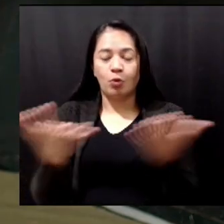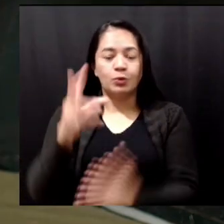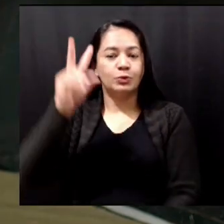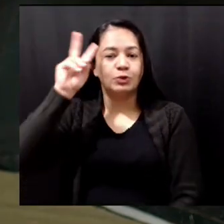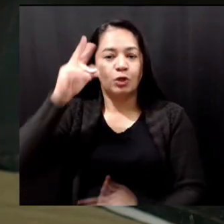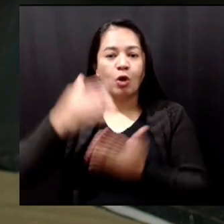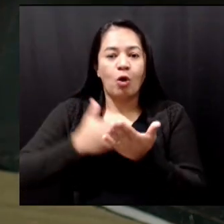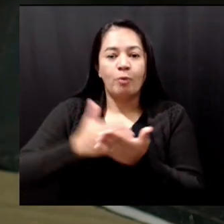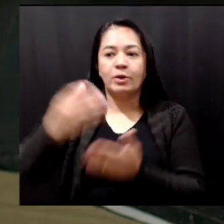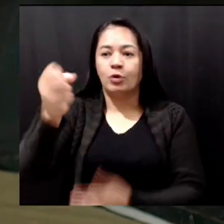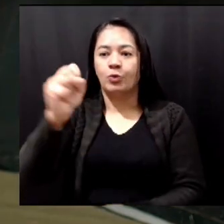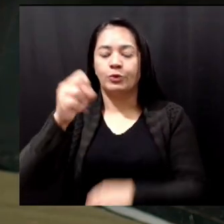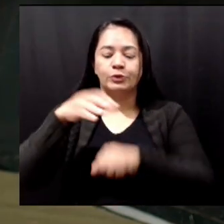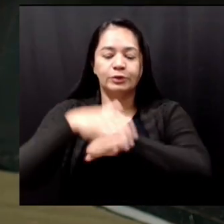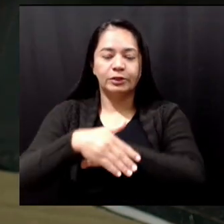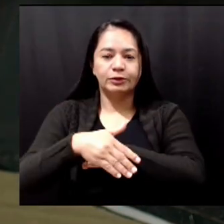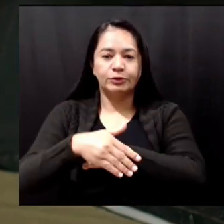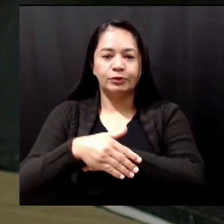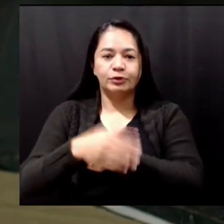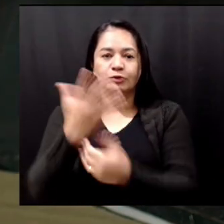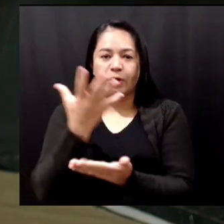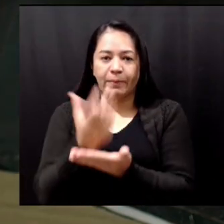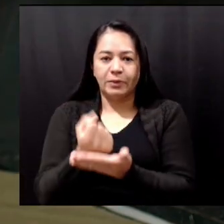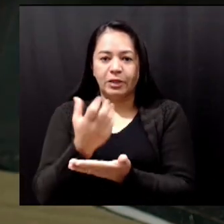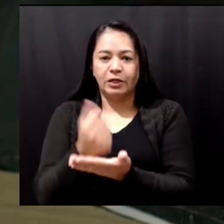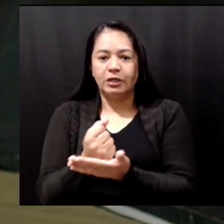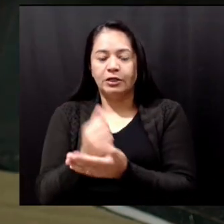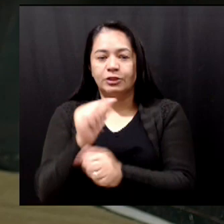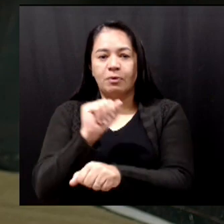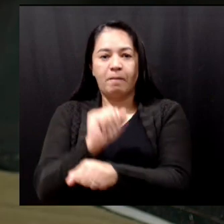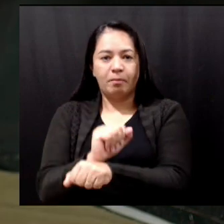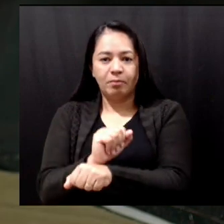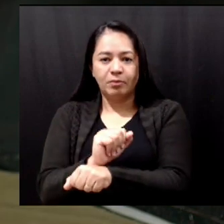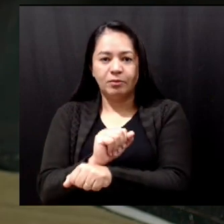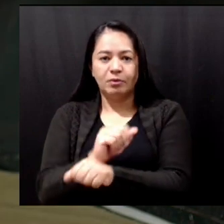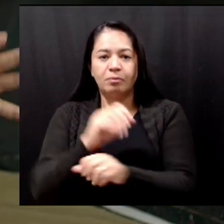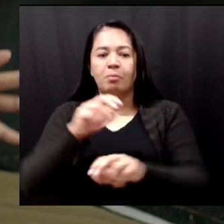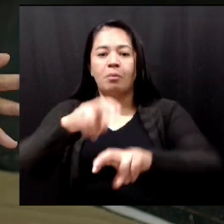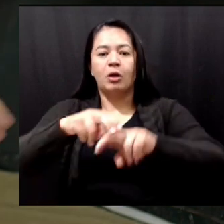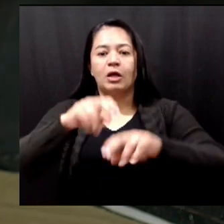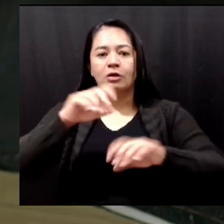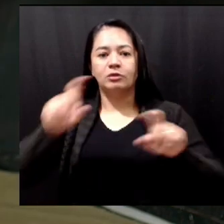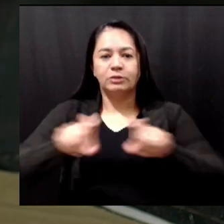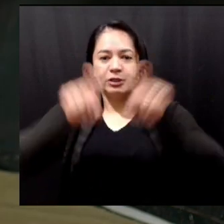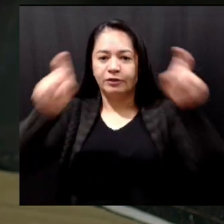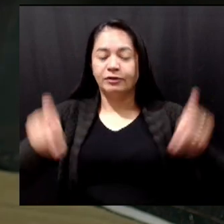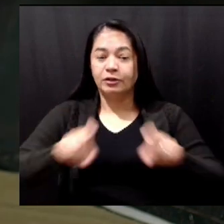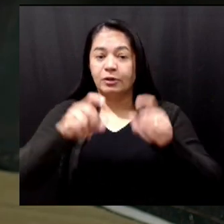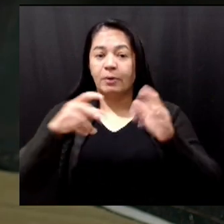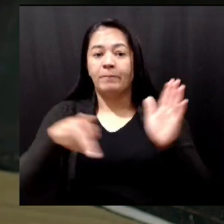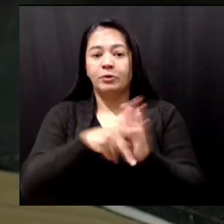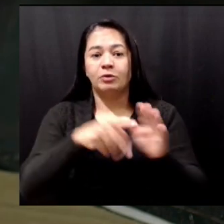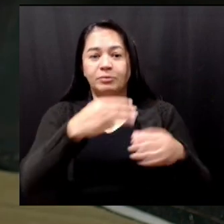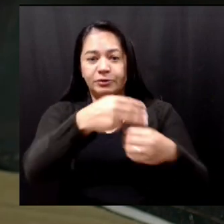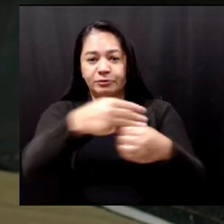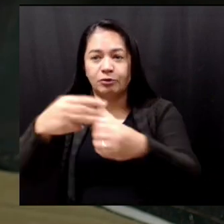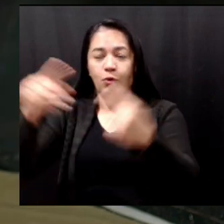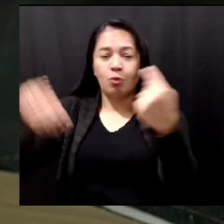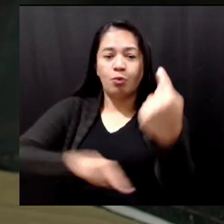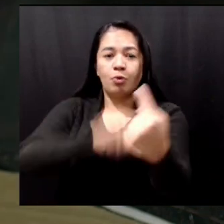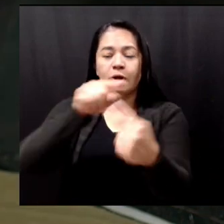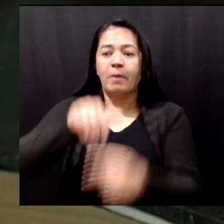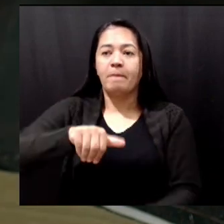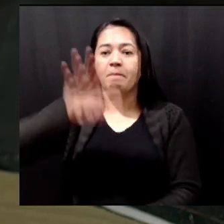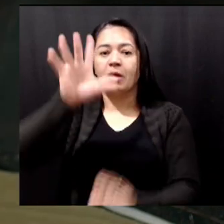noite. A intervenção será executada pela Informática de Municípios, a IMA, e tem como objetivo garantir mais segurança,